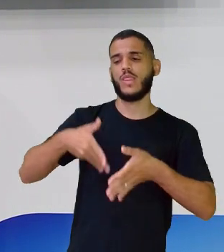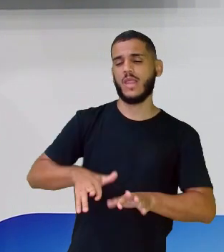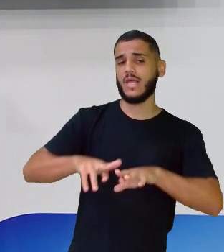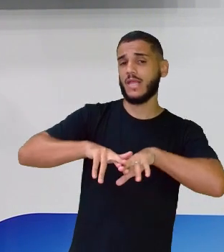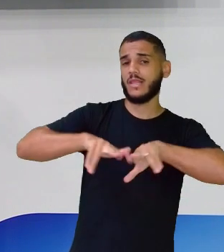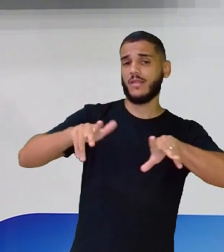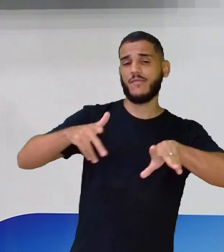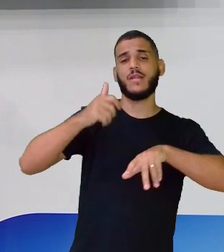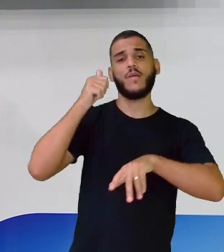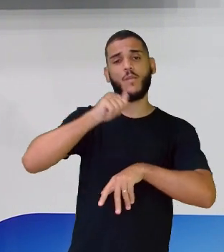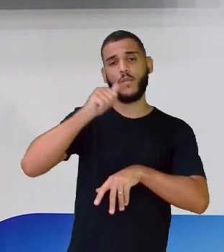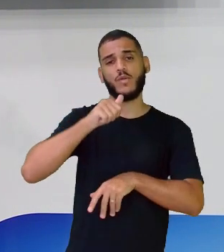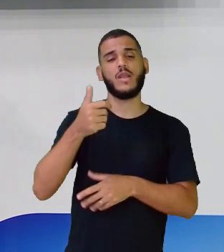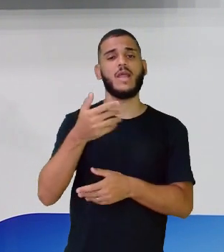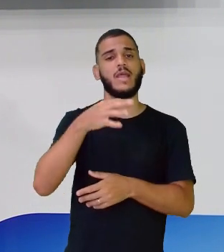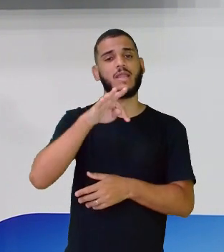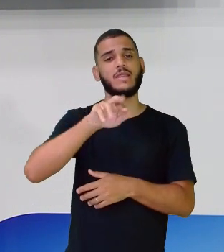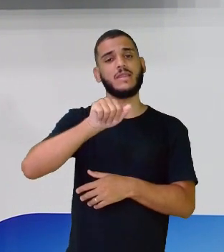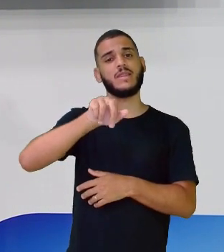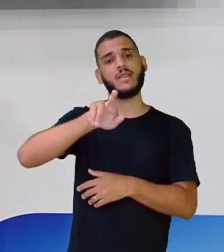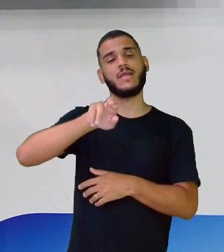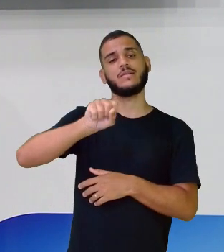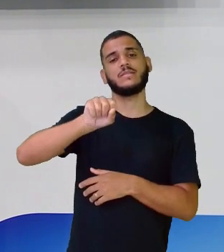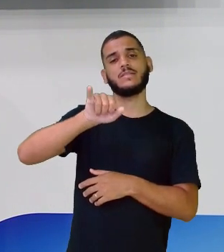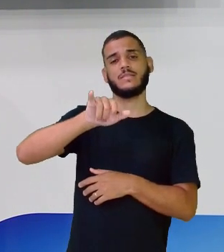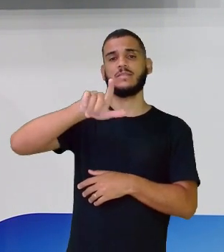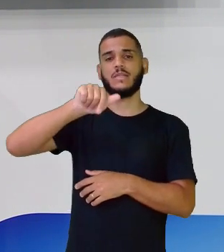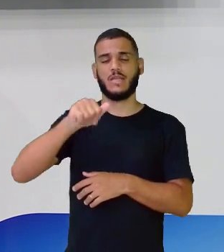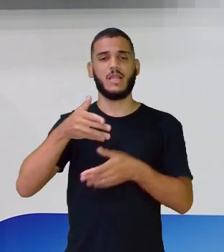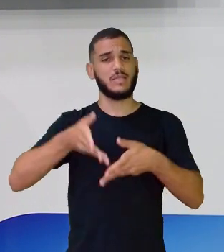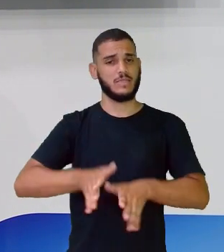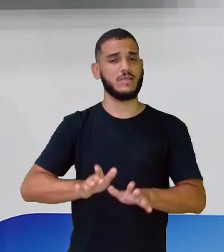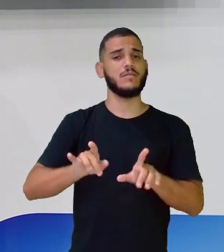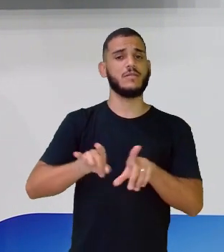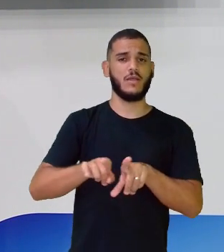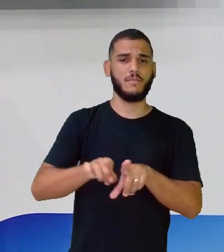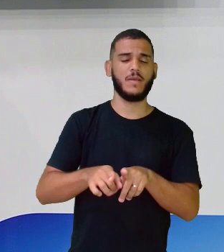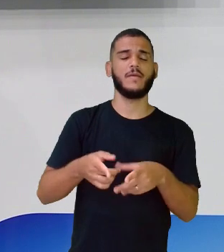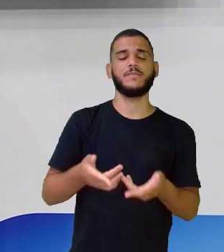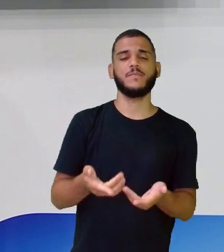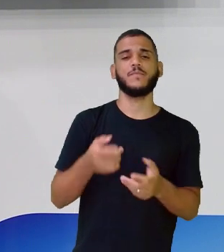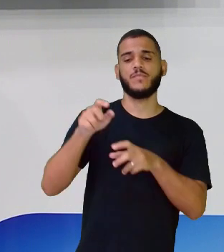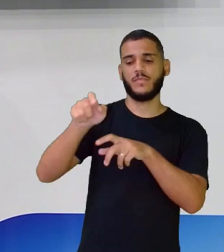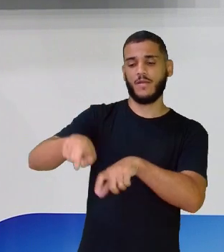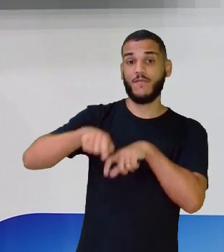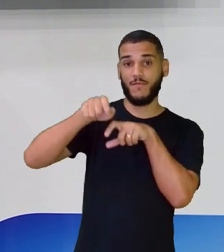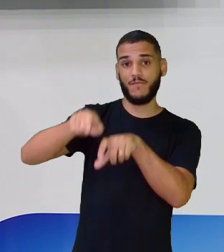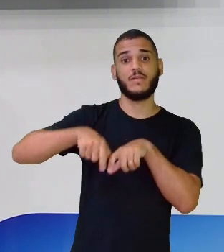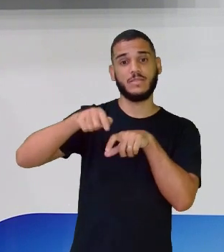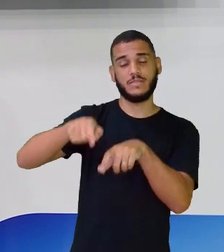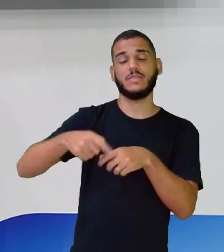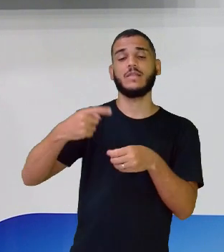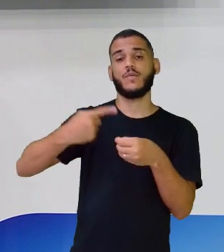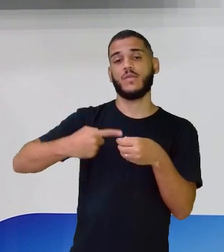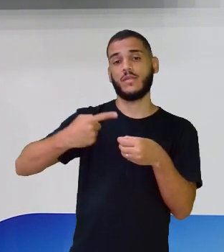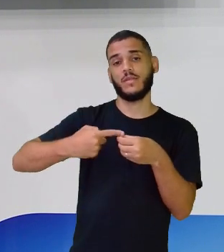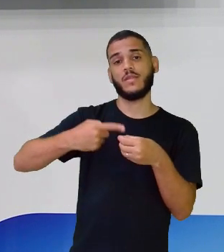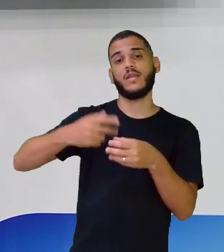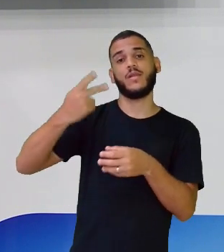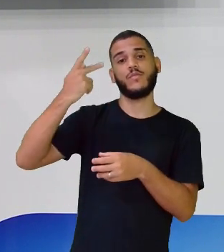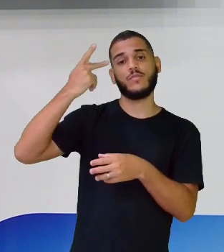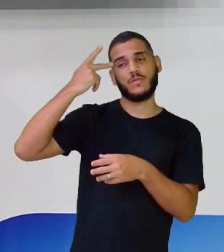a Tarsila, no ano que a Tarsila nasceu. Ela nasceu na fazenda São Bernardo, interior de São